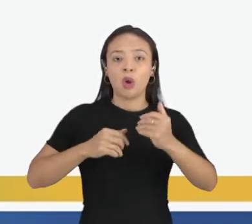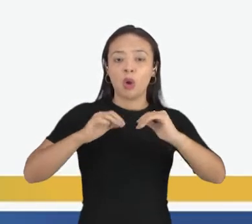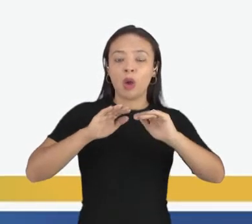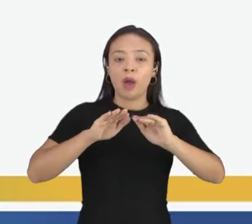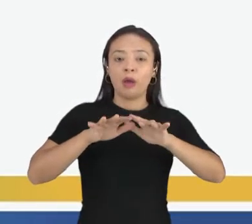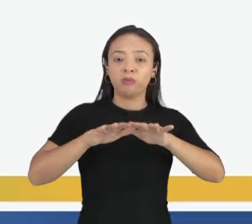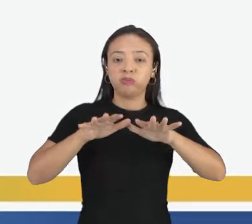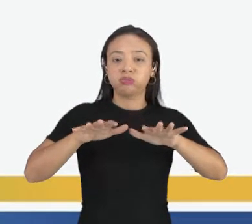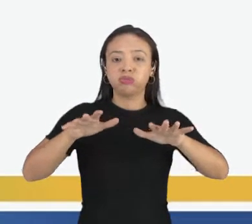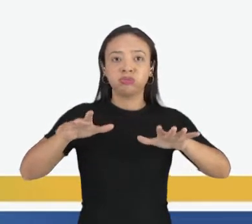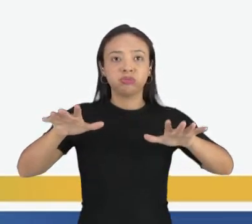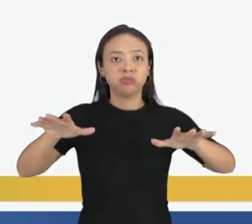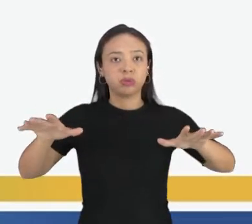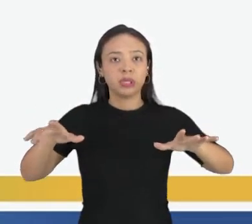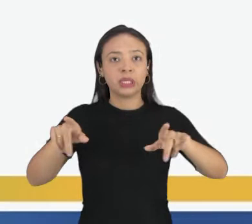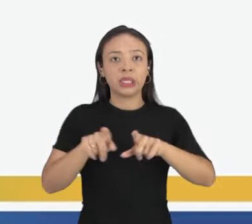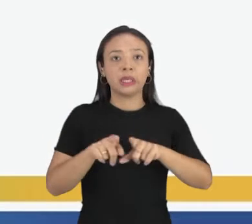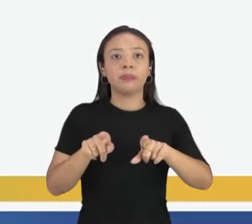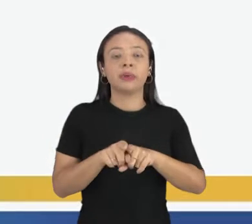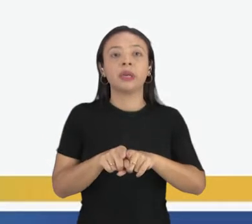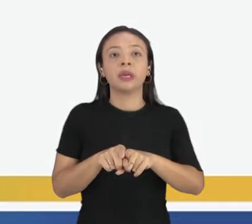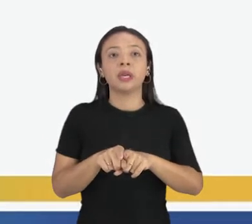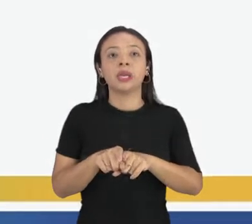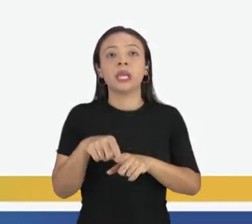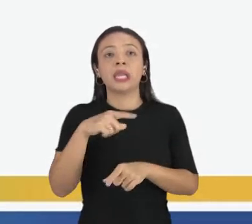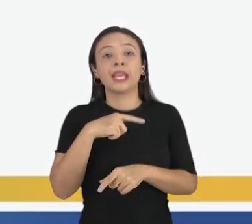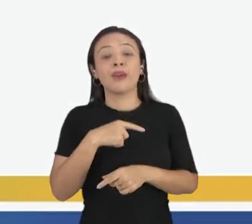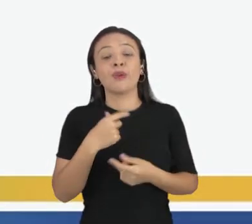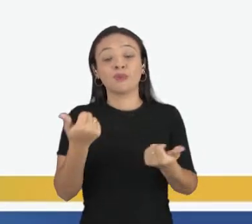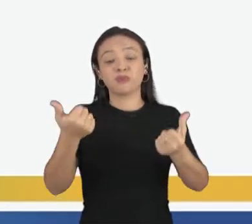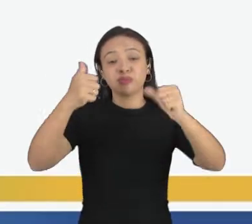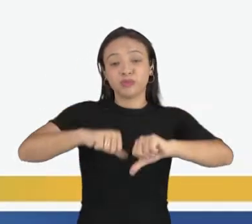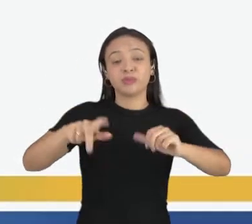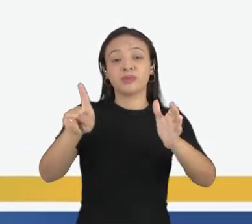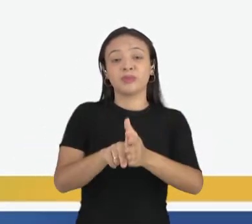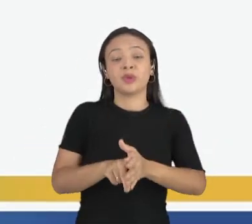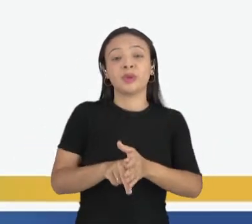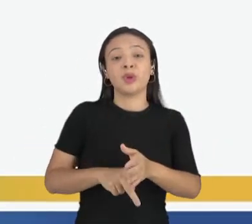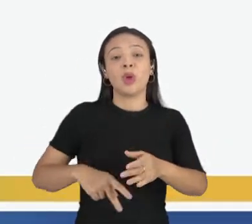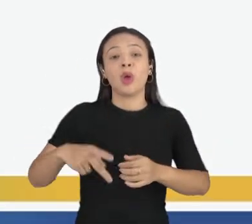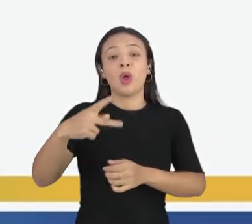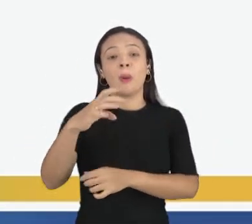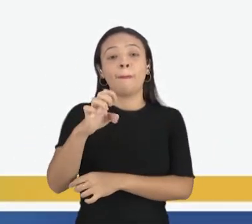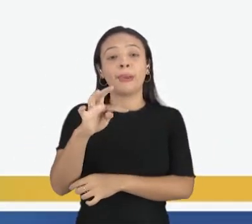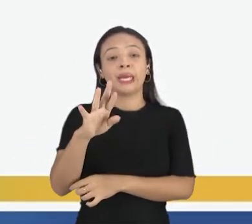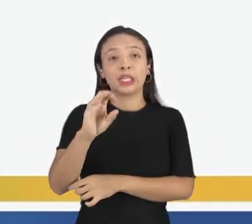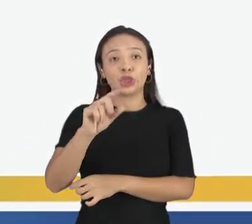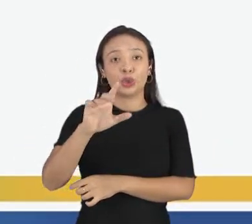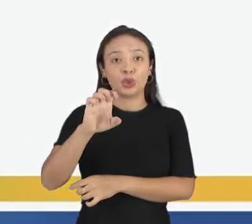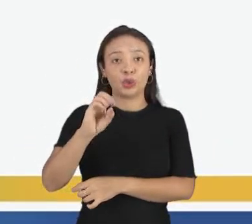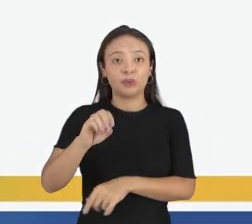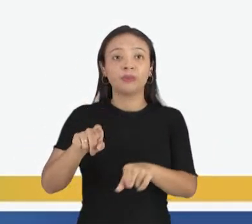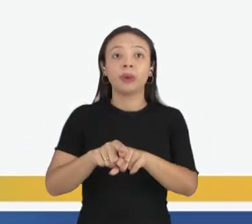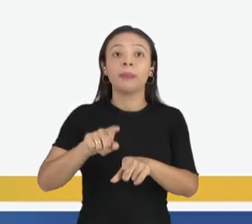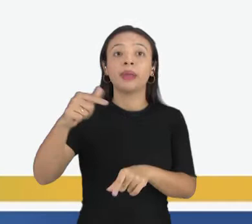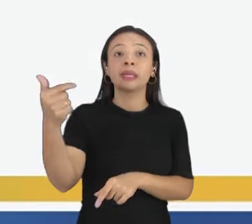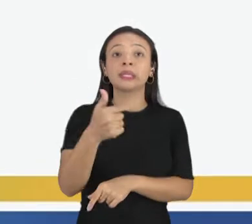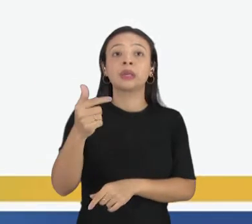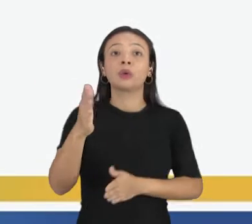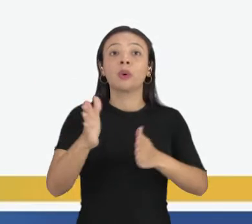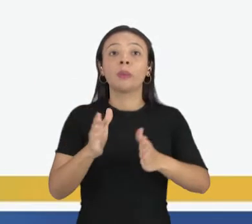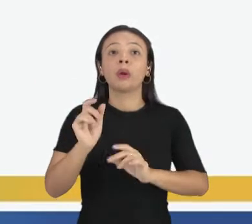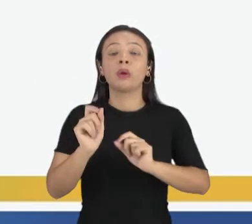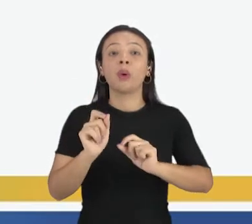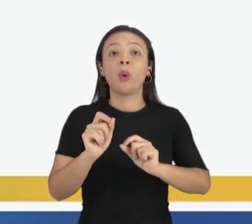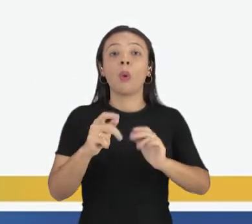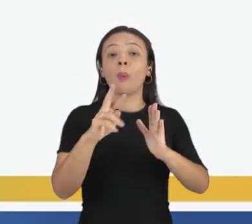crise internacional do petróleo, né? Após a crise foi lançada uma segunda fase, que aí é o Plano Nacional de Desenvolvimento 2,